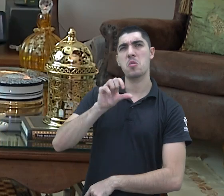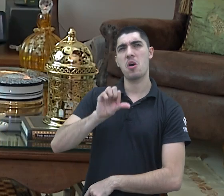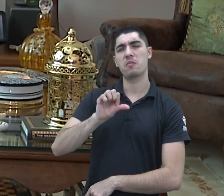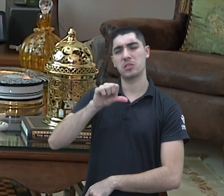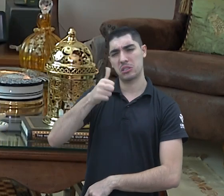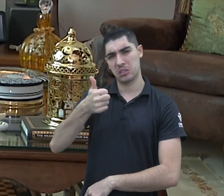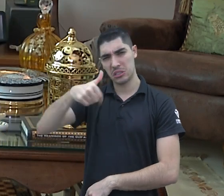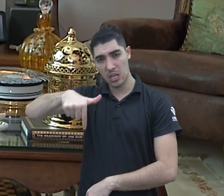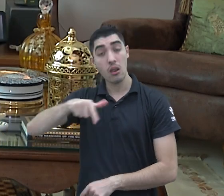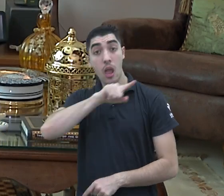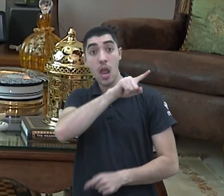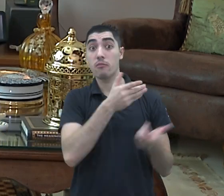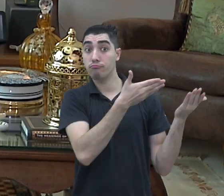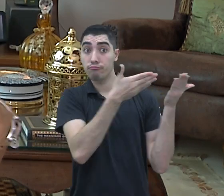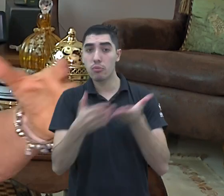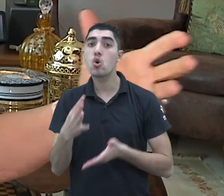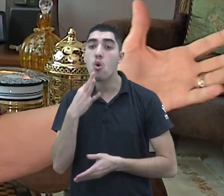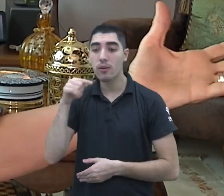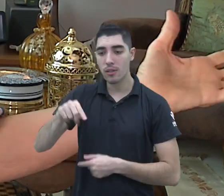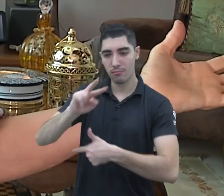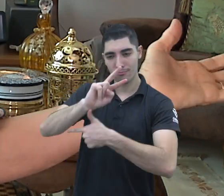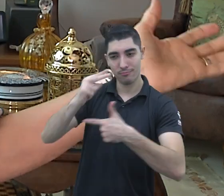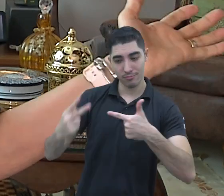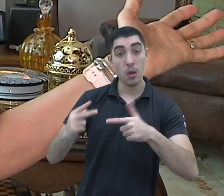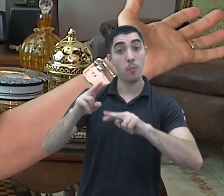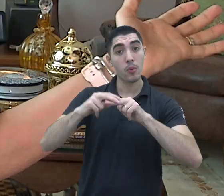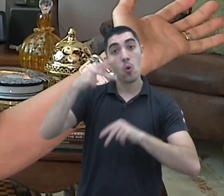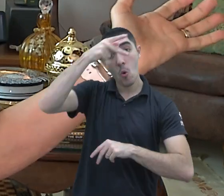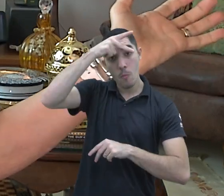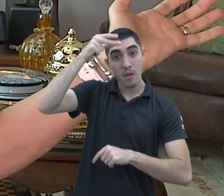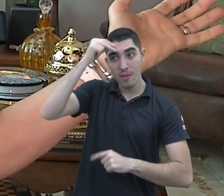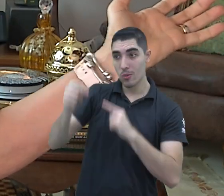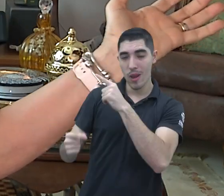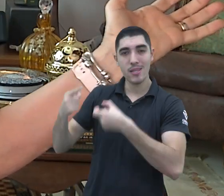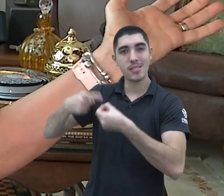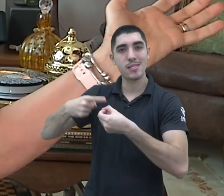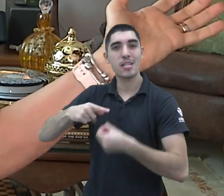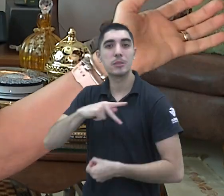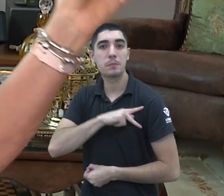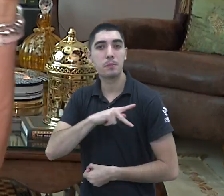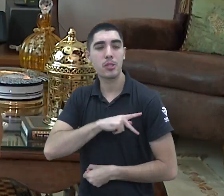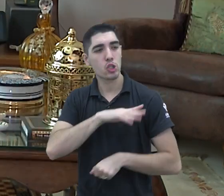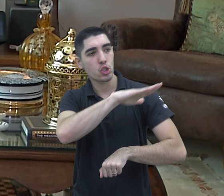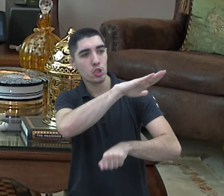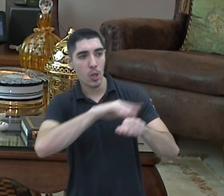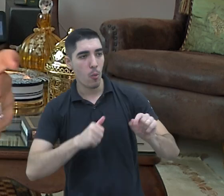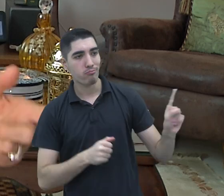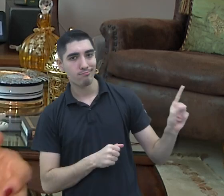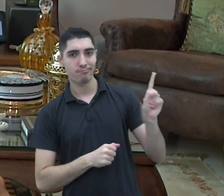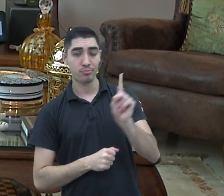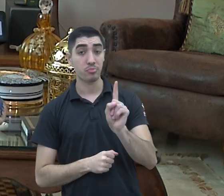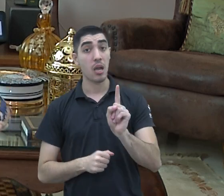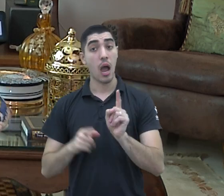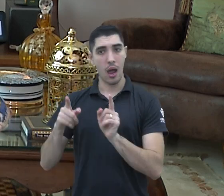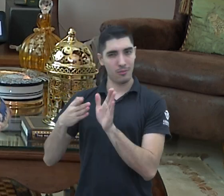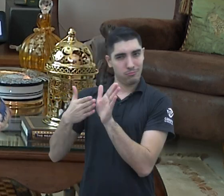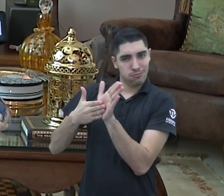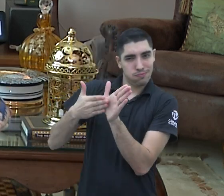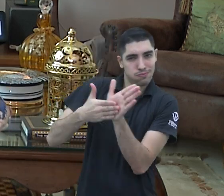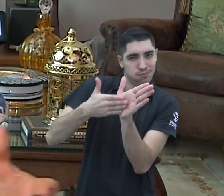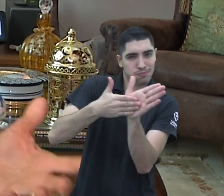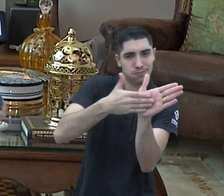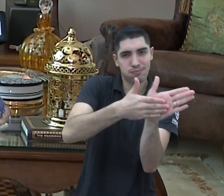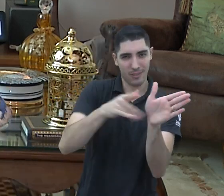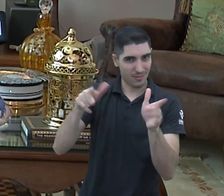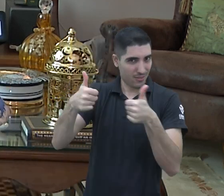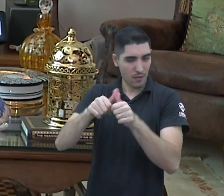1917, ele veio conhecer o Vale do Paraíba, a convite do prefeito de Pinda. E no trem ele conheceu o prefeito de São